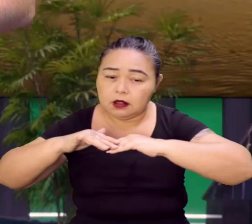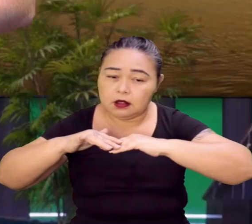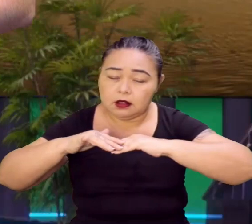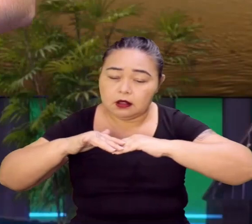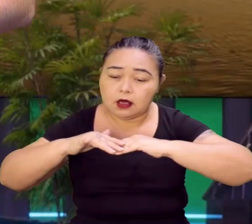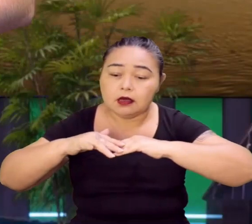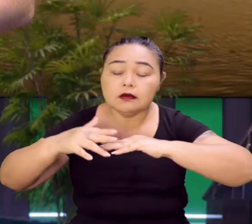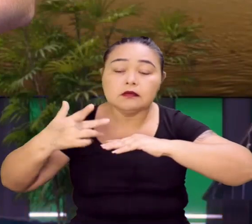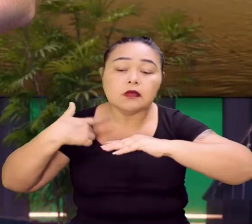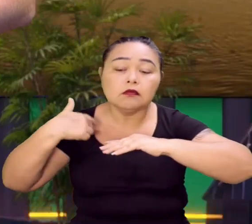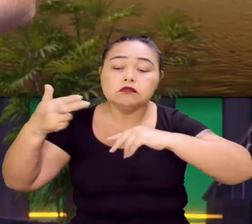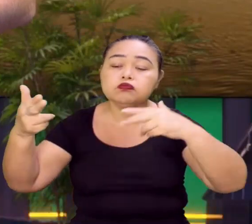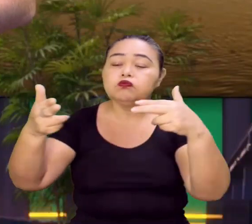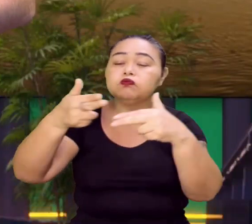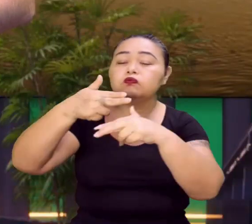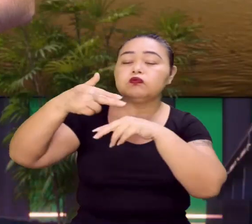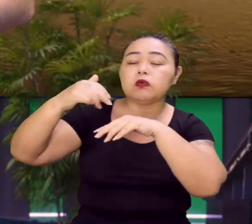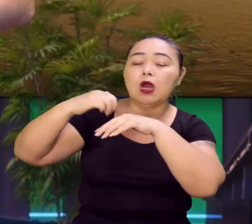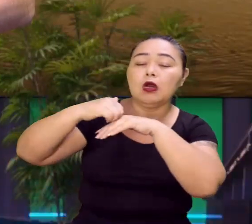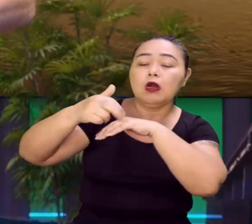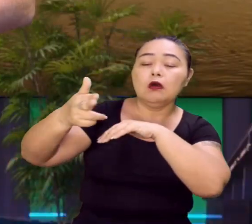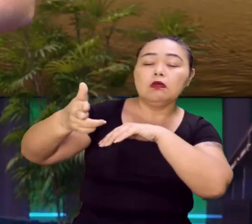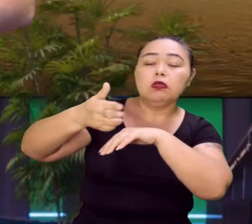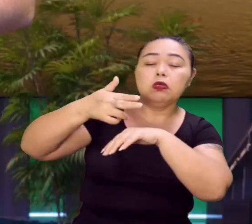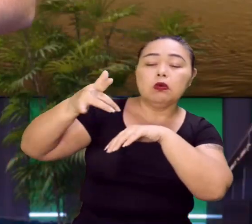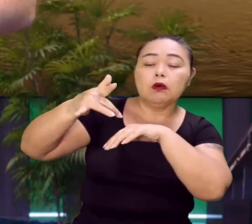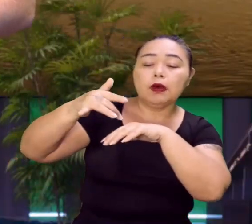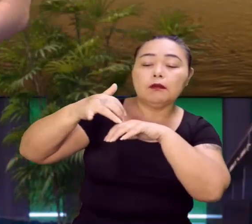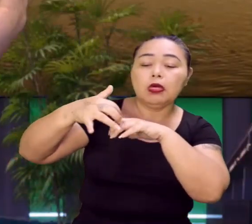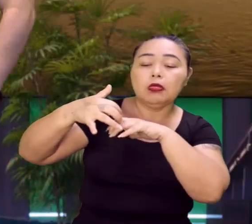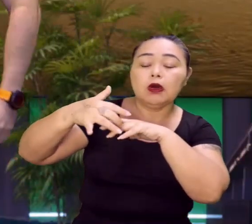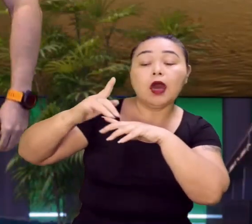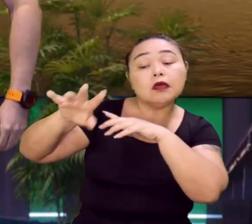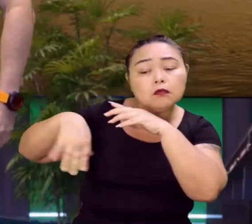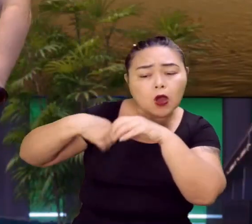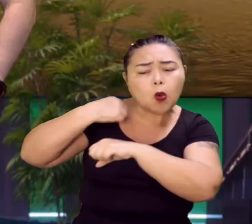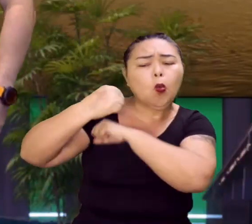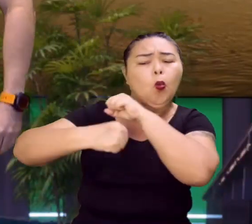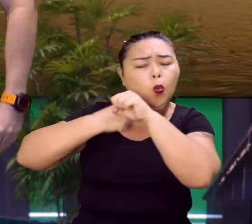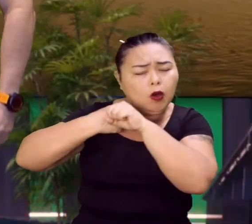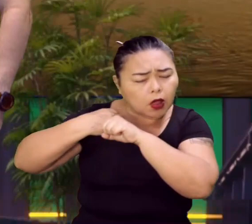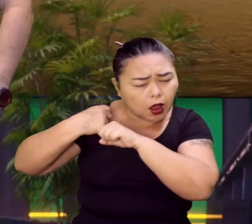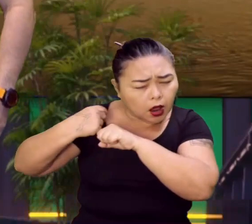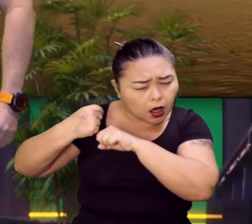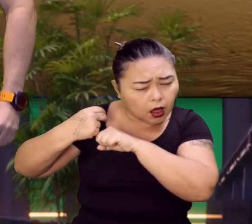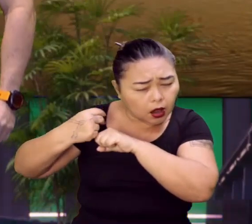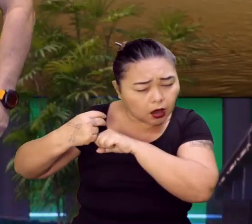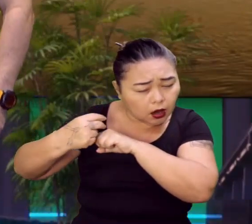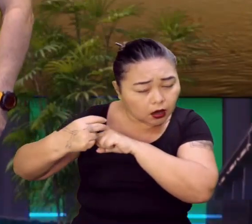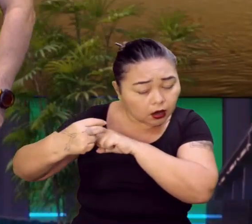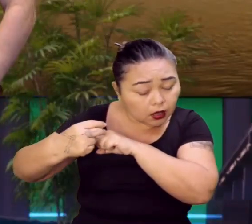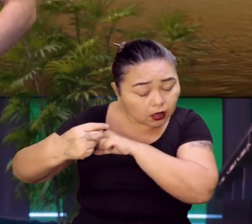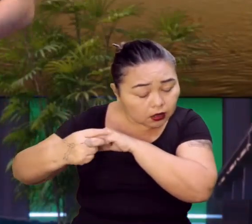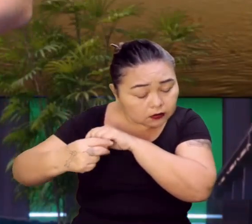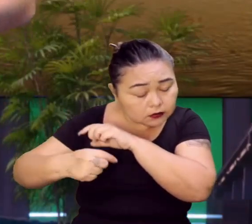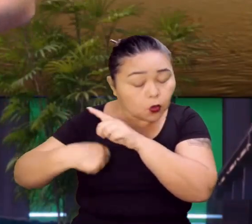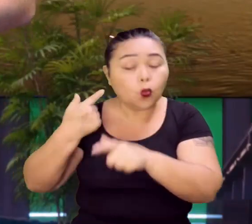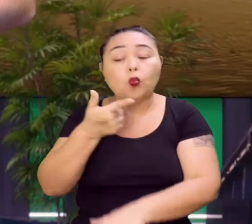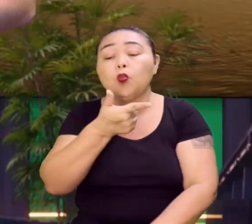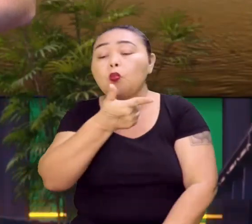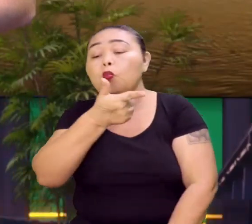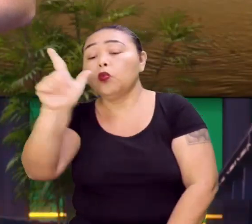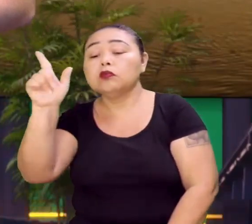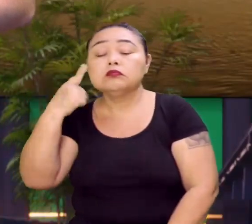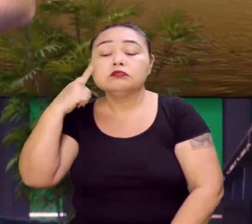às intempéries. É isso? Muito bem. Mas, mesmo assim, demorou milhões e milhões de anos para se tornar